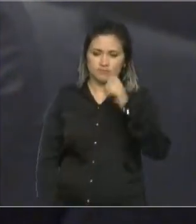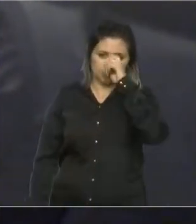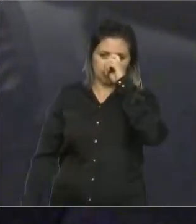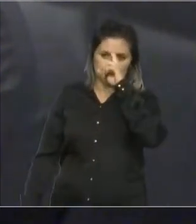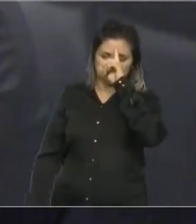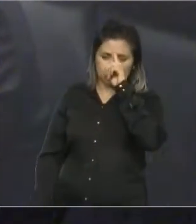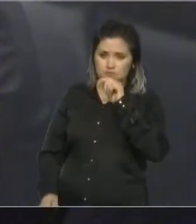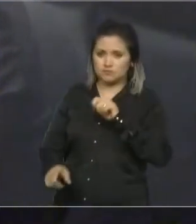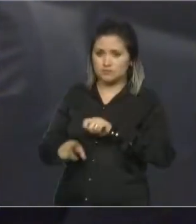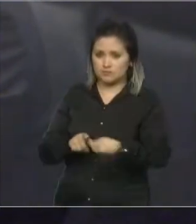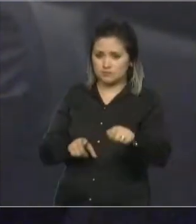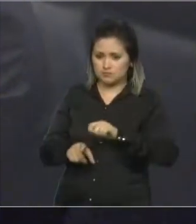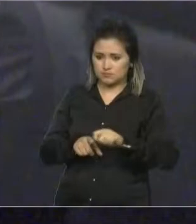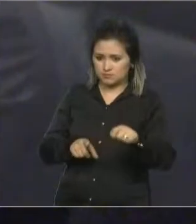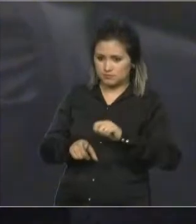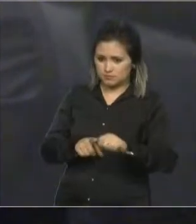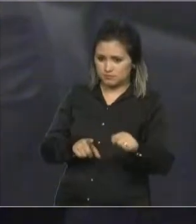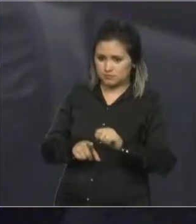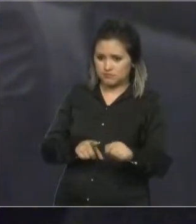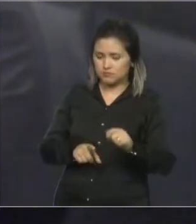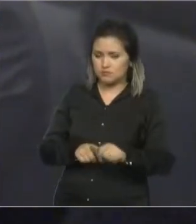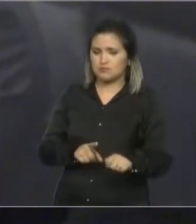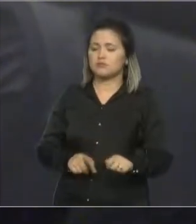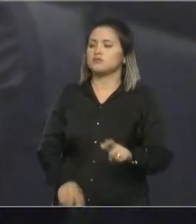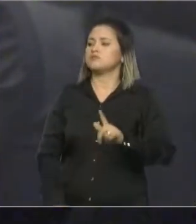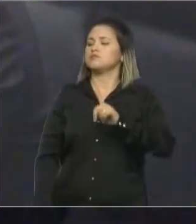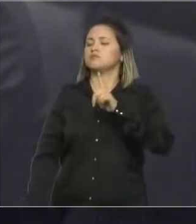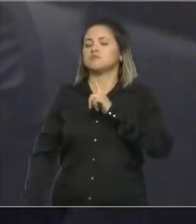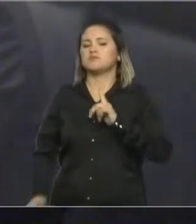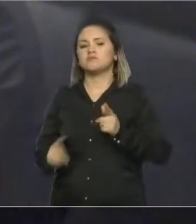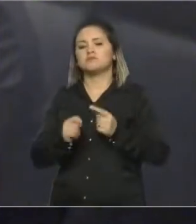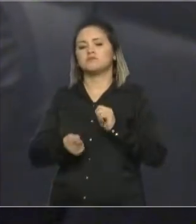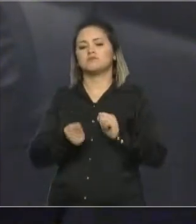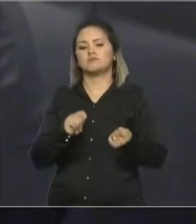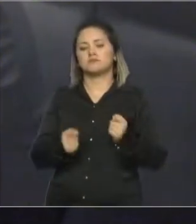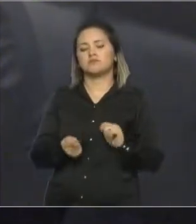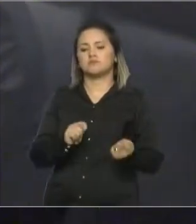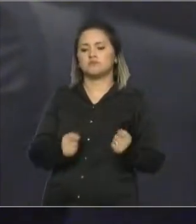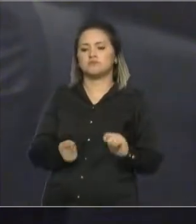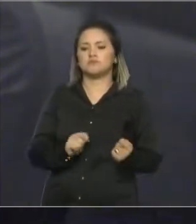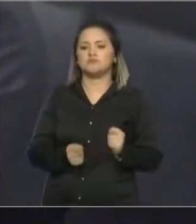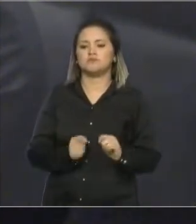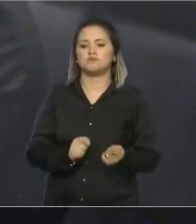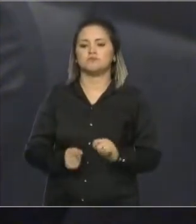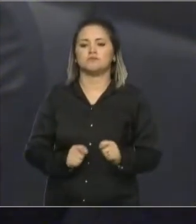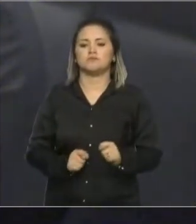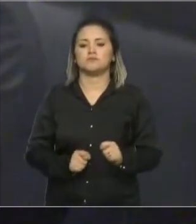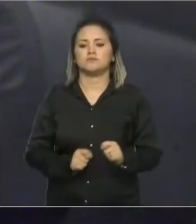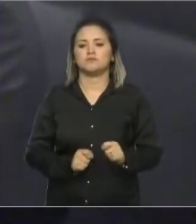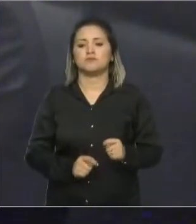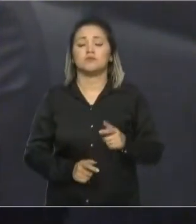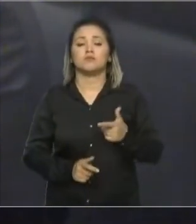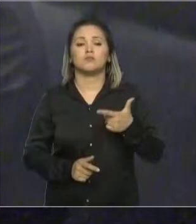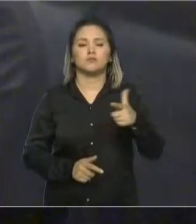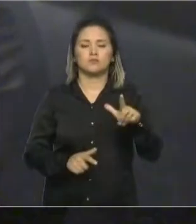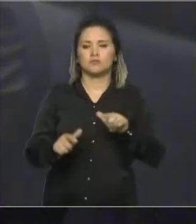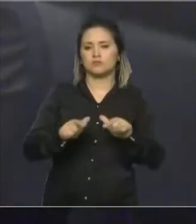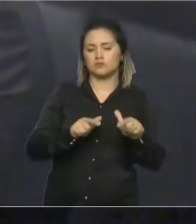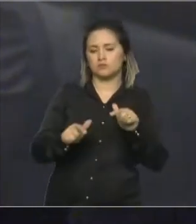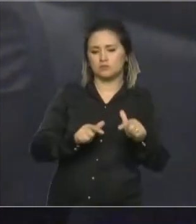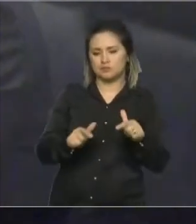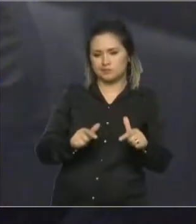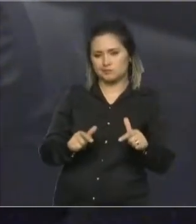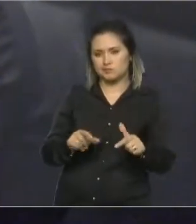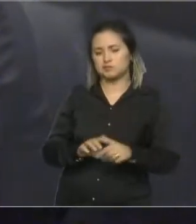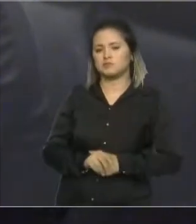a ter, após essa economia, quando eu era diretor na gestão do secretário Carlos Lula, outros serviços que foram implantados com essa